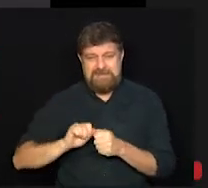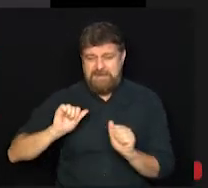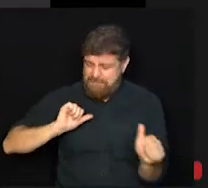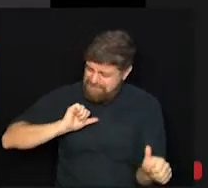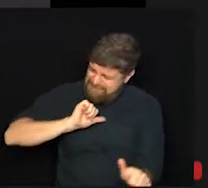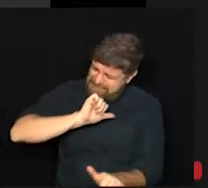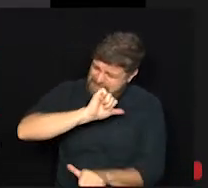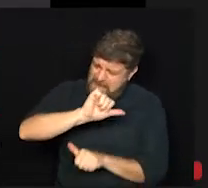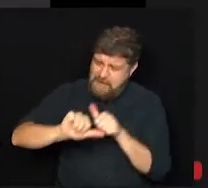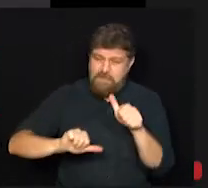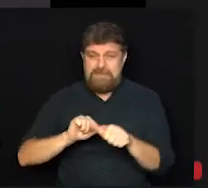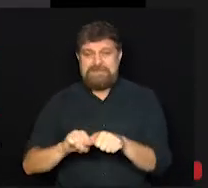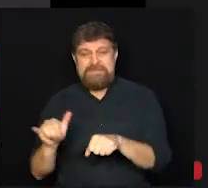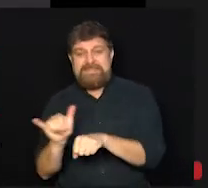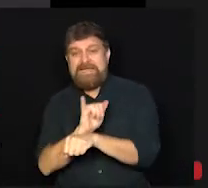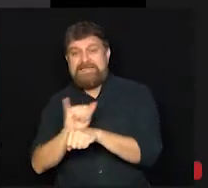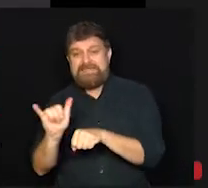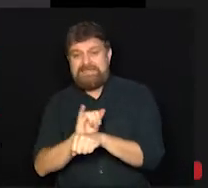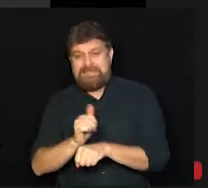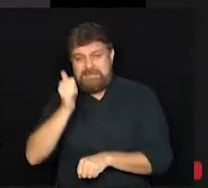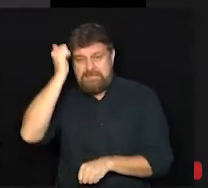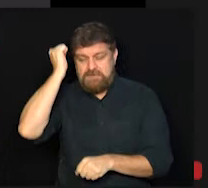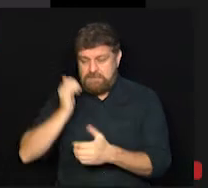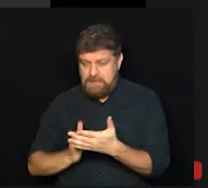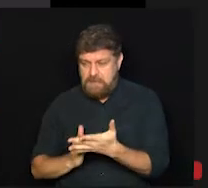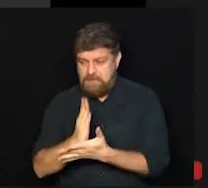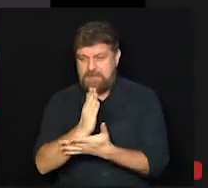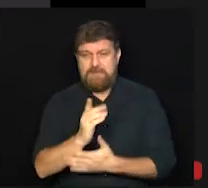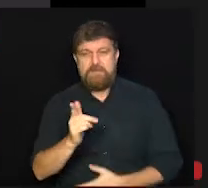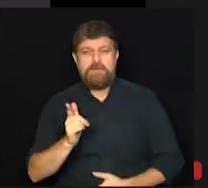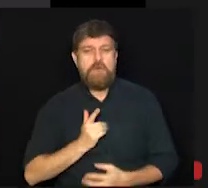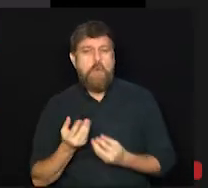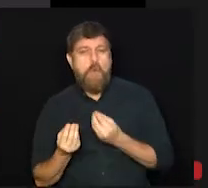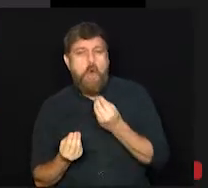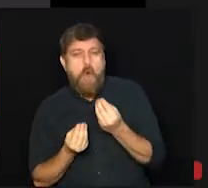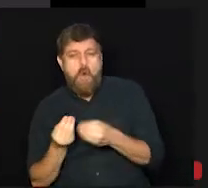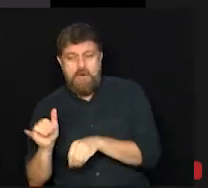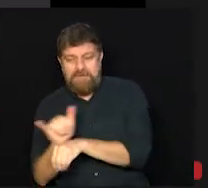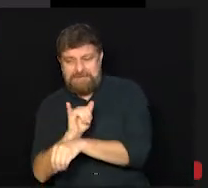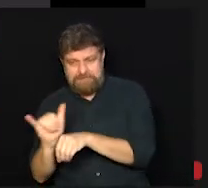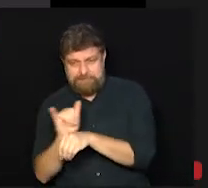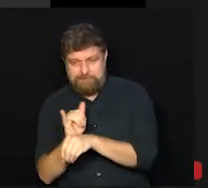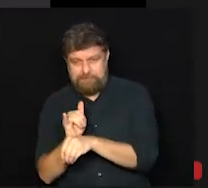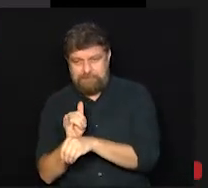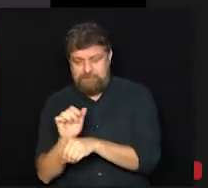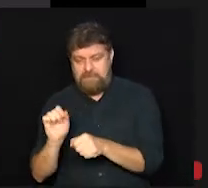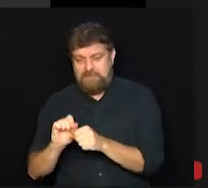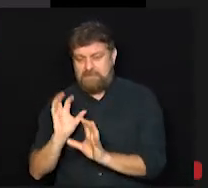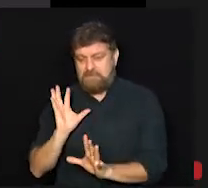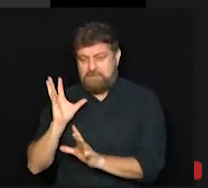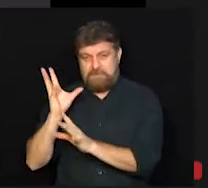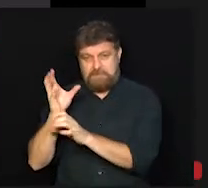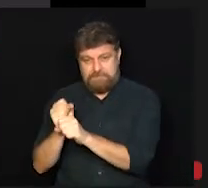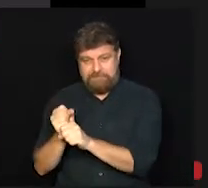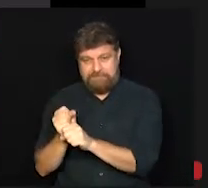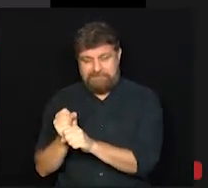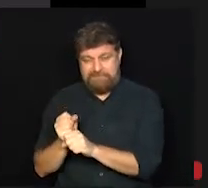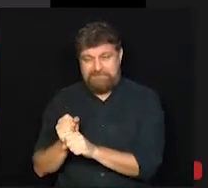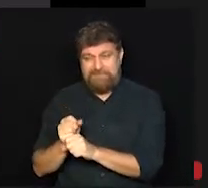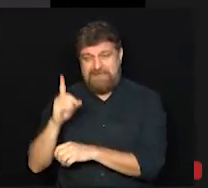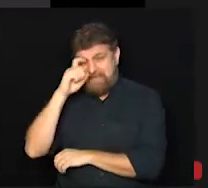mudança nas formas de entrar na Unicamp, incluindo outras, fazendo um mix de difícil até